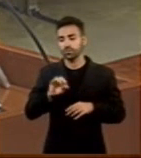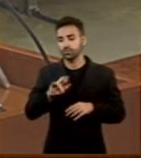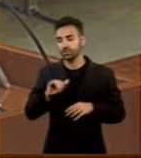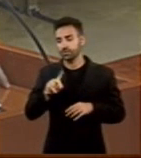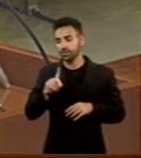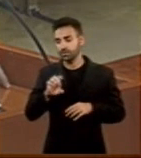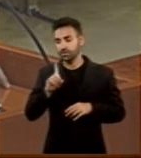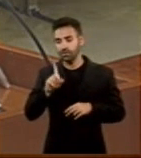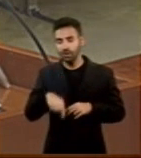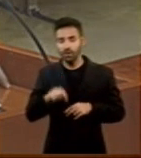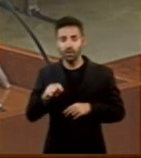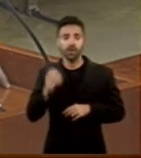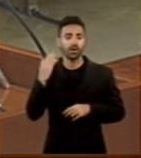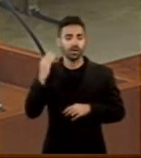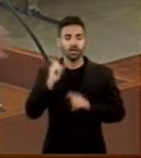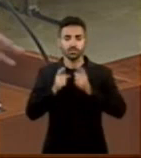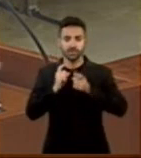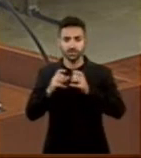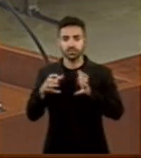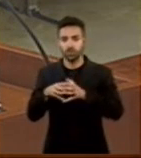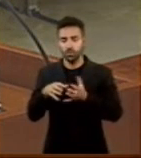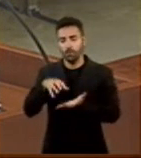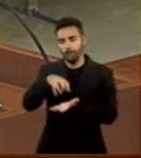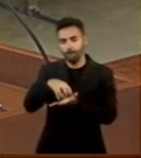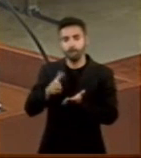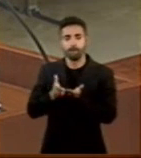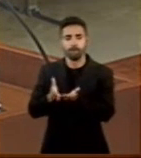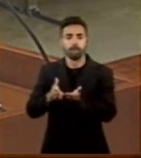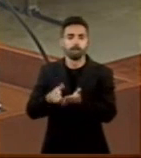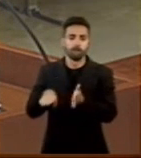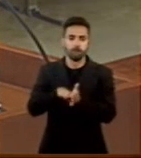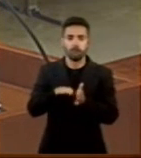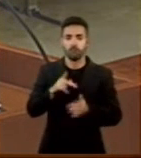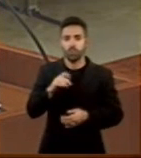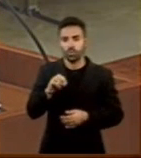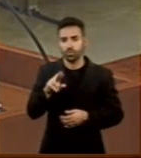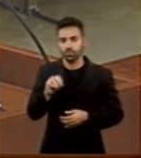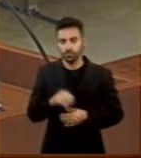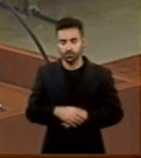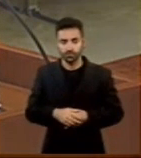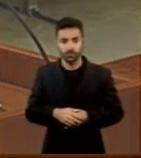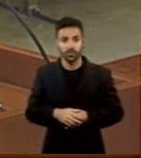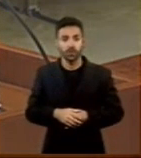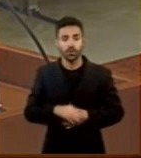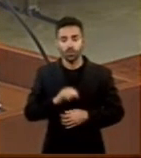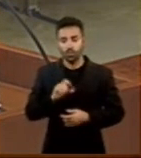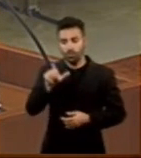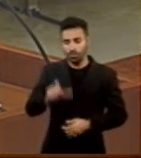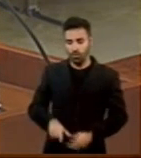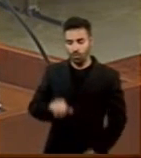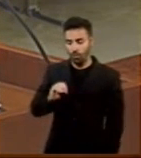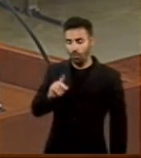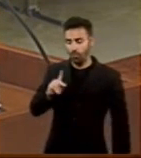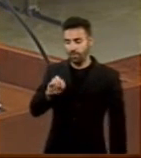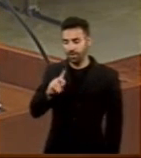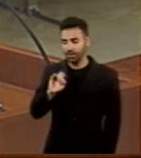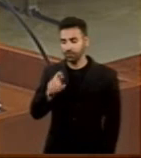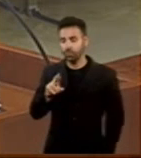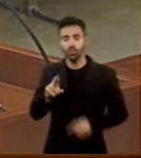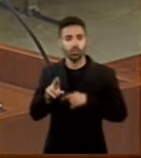antigas administrações dos portos ou companhia docas. Operador portuário é a pessoa